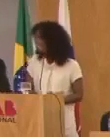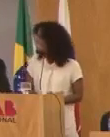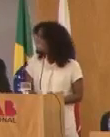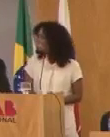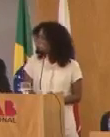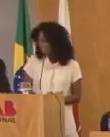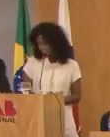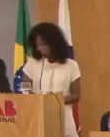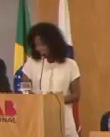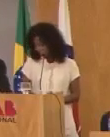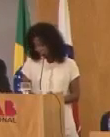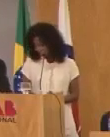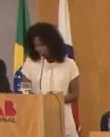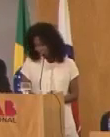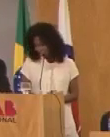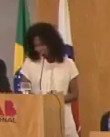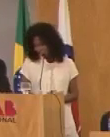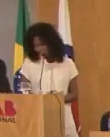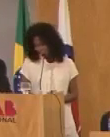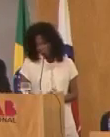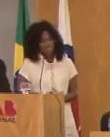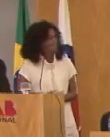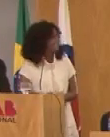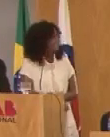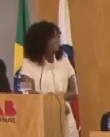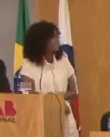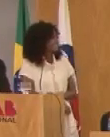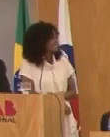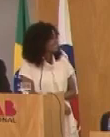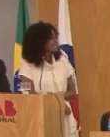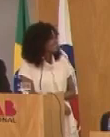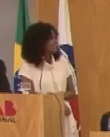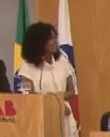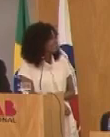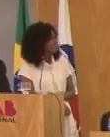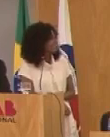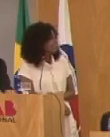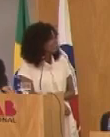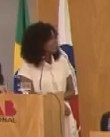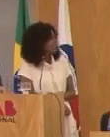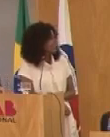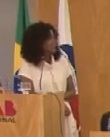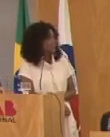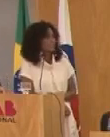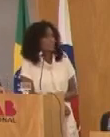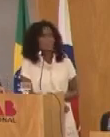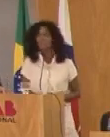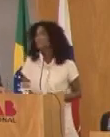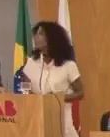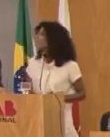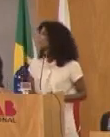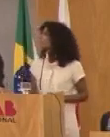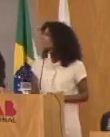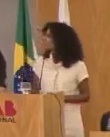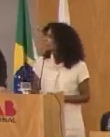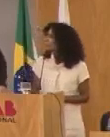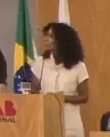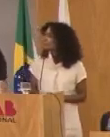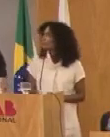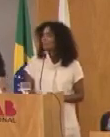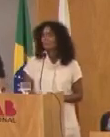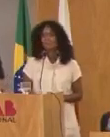E os cientistas do Brasil? Como podem e querem contribuir nesse grande mutirão nacional